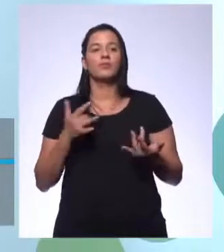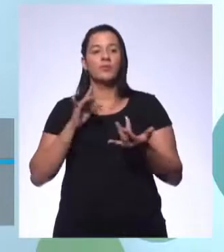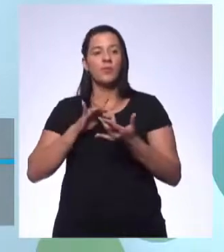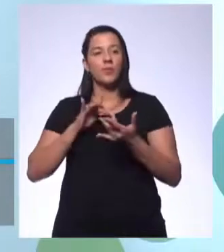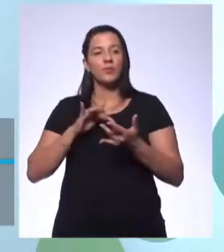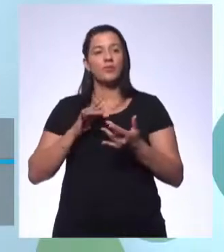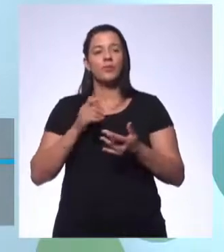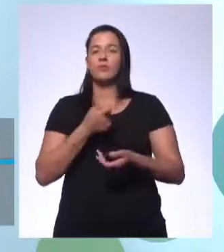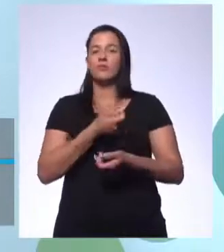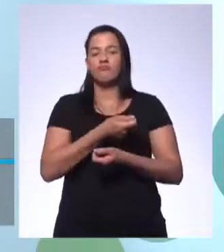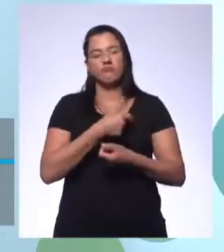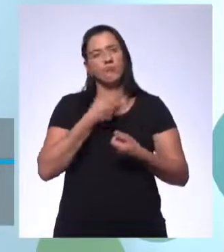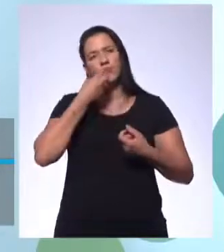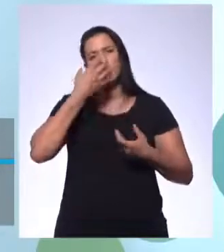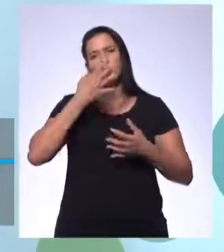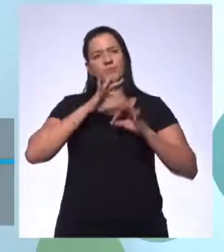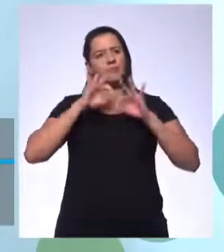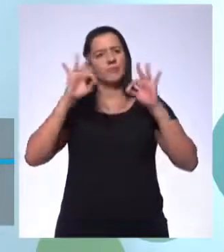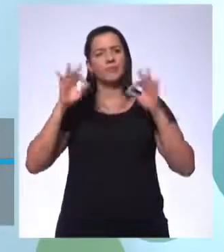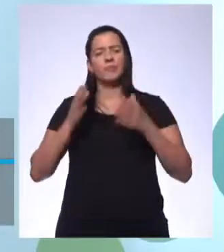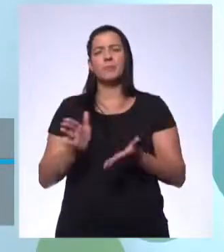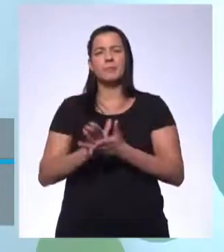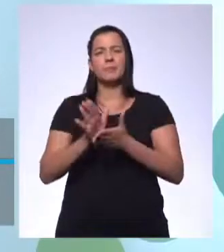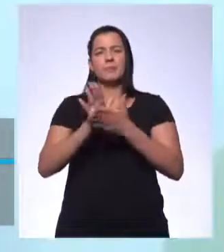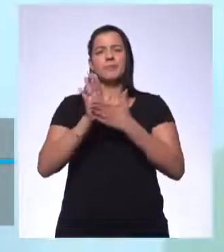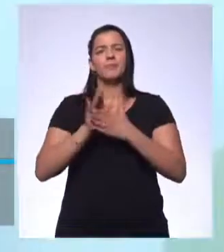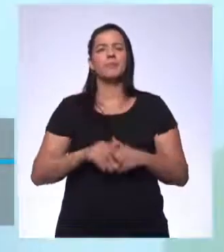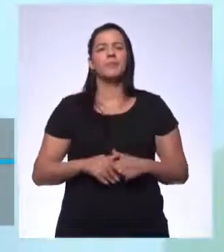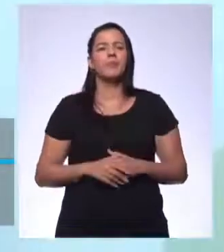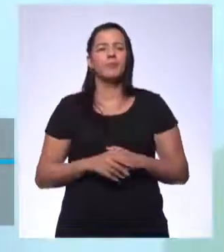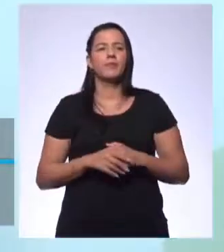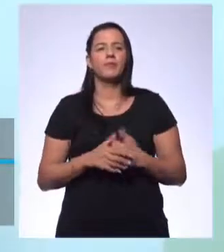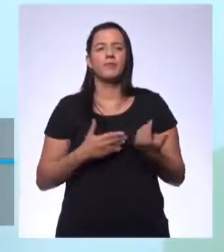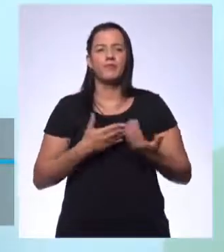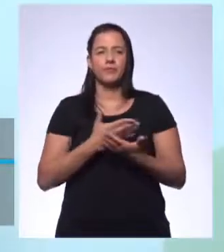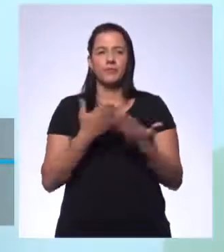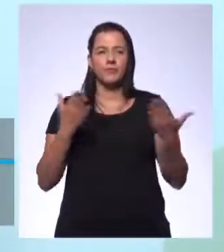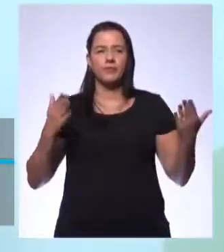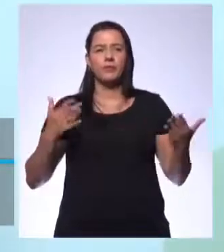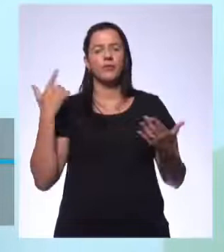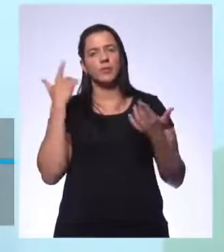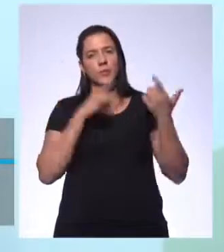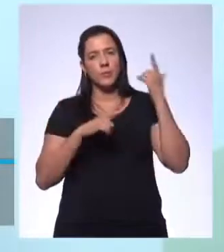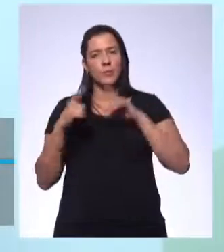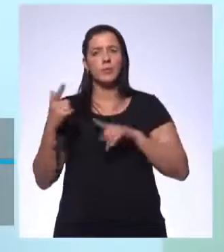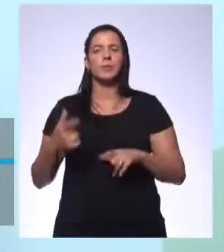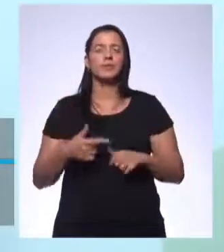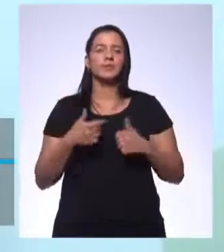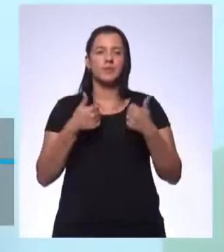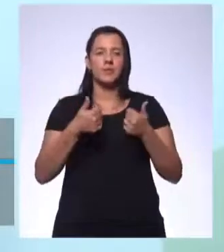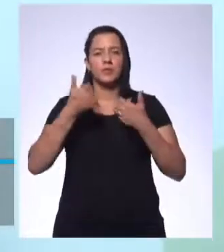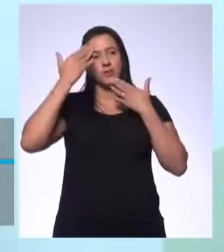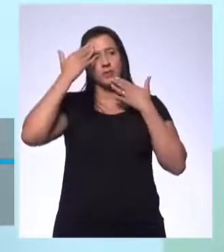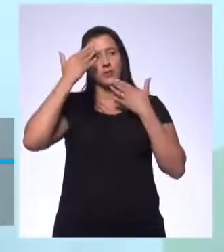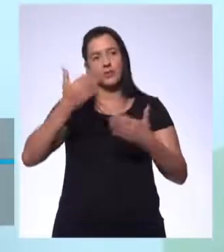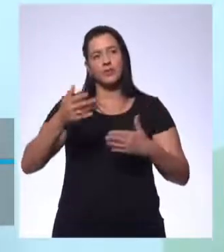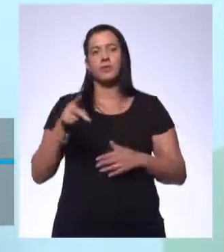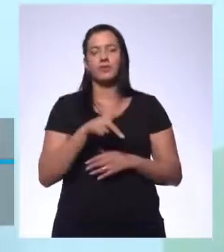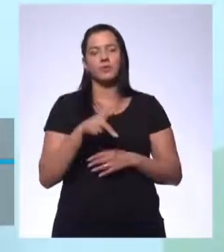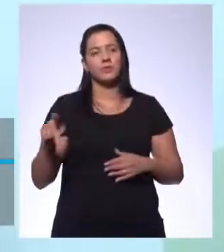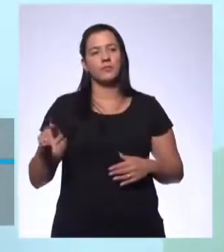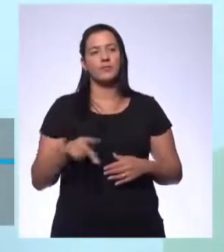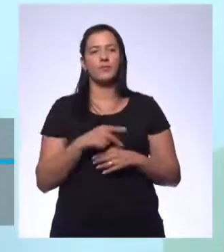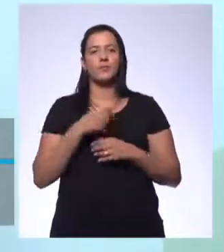os alunos, nossa, faz brilhar. Parabéns mesmo, professores. Faz acontecer. Vocês realmente estão fazendo acontecer. Só tenho a agradecer esses professores,